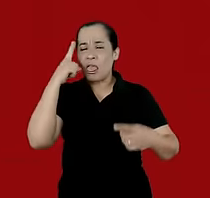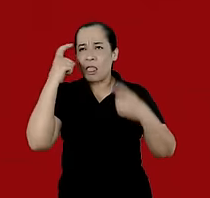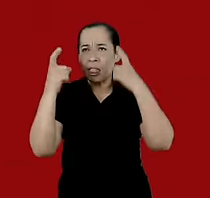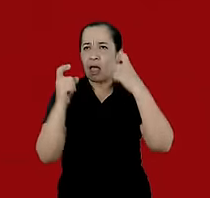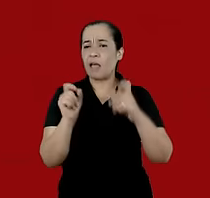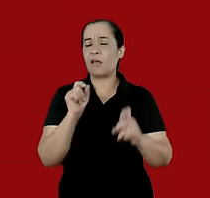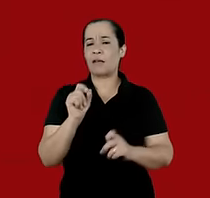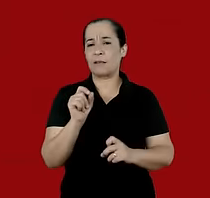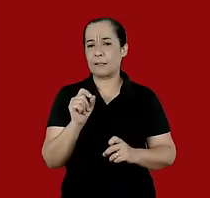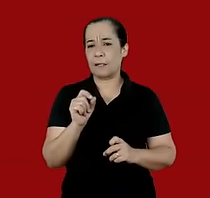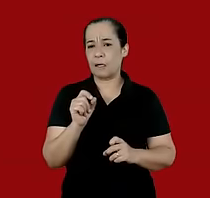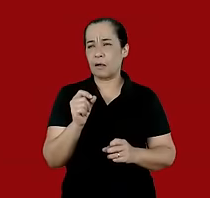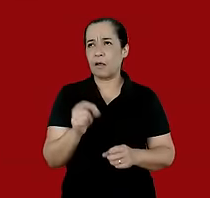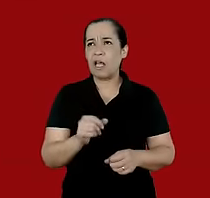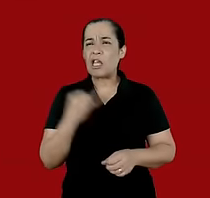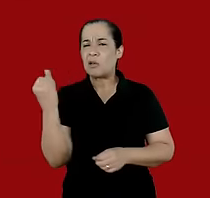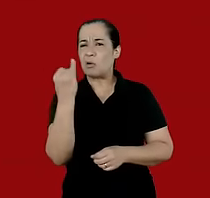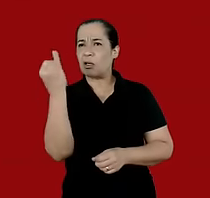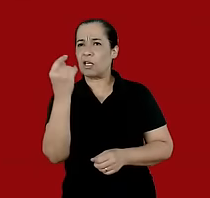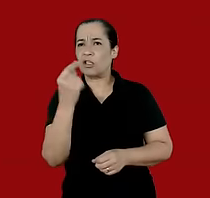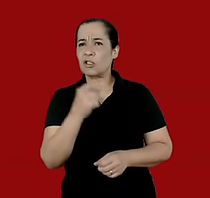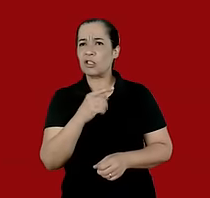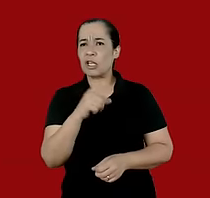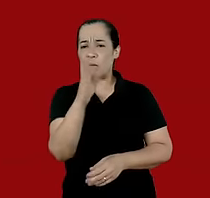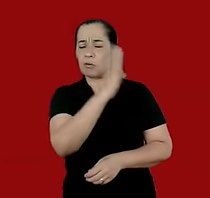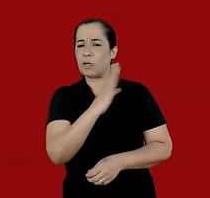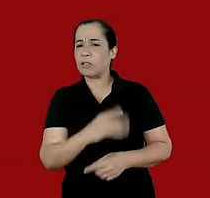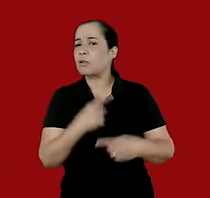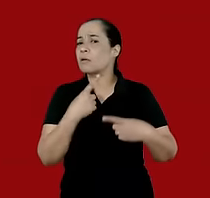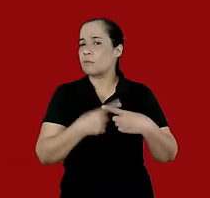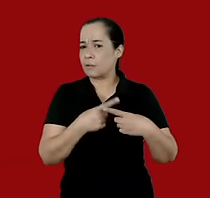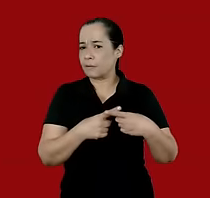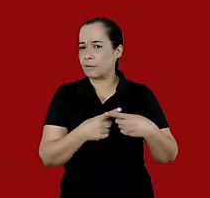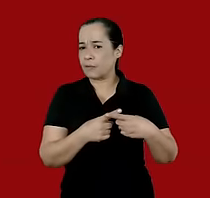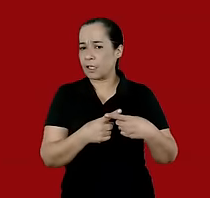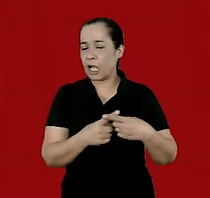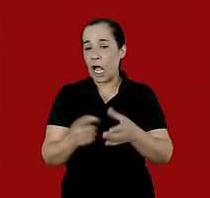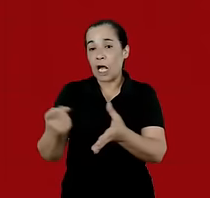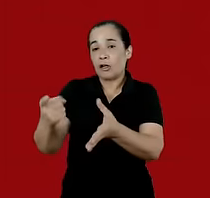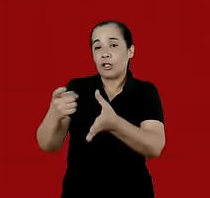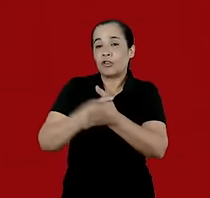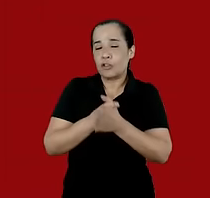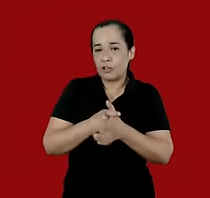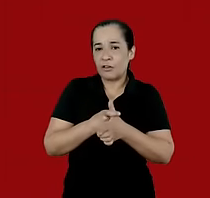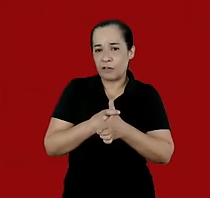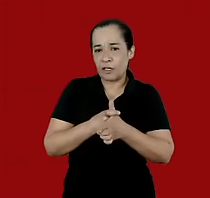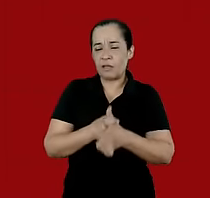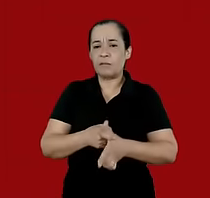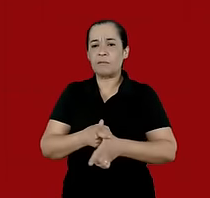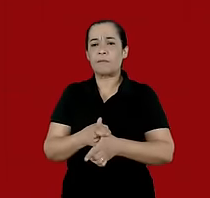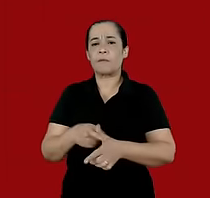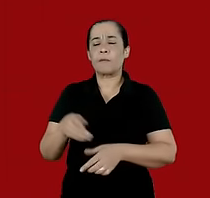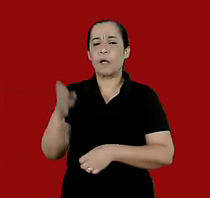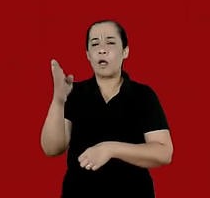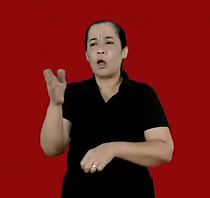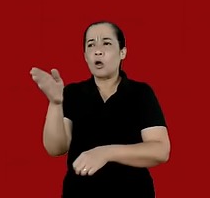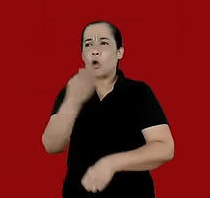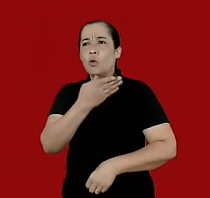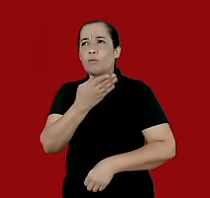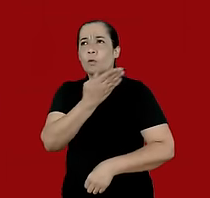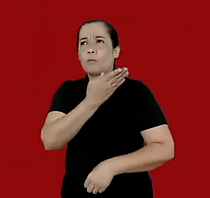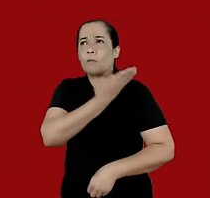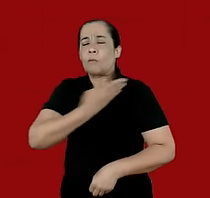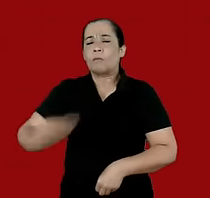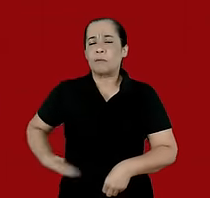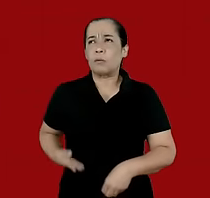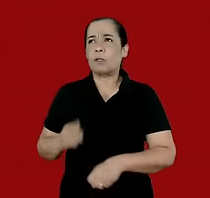importa pro nosso cenário né então a dívida pública americana que ficou durante muitos anos entre 40 e 50 ela foi subindo